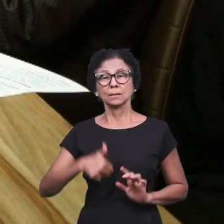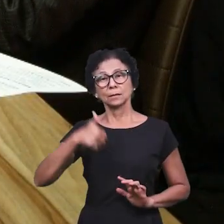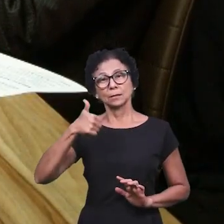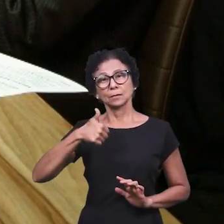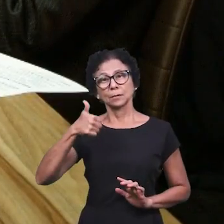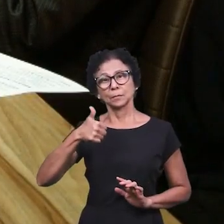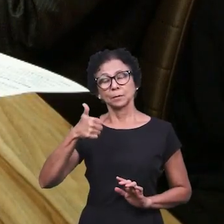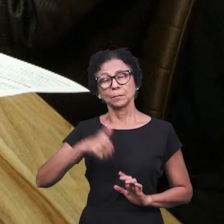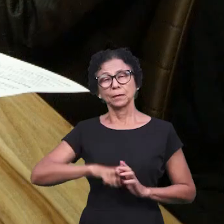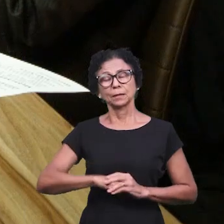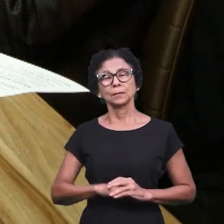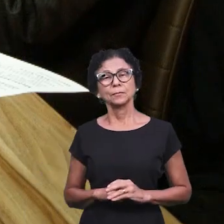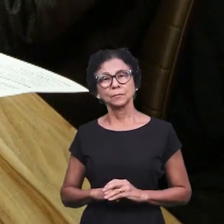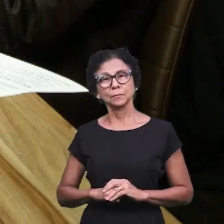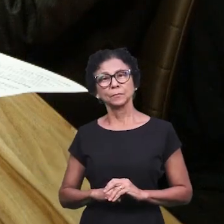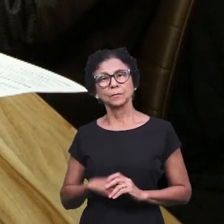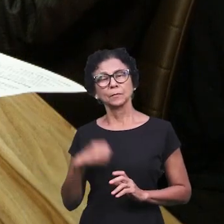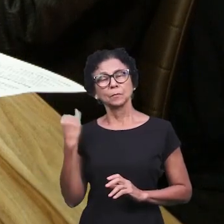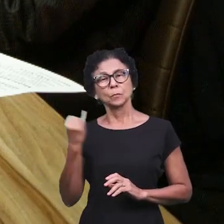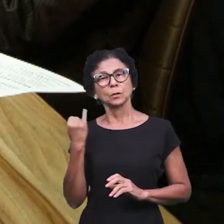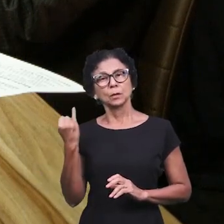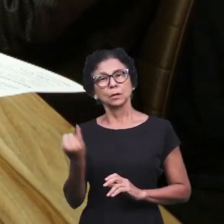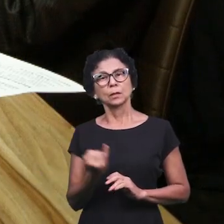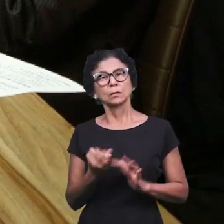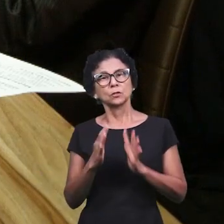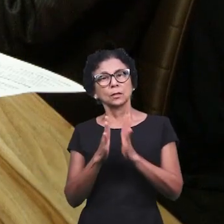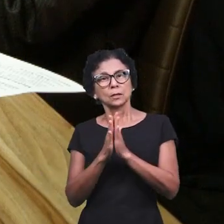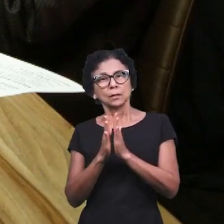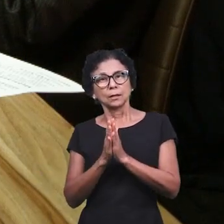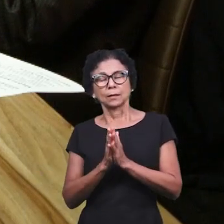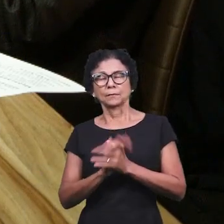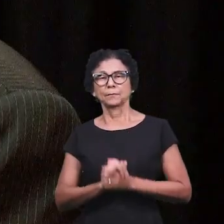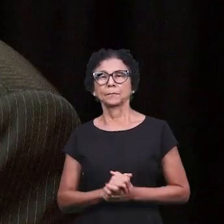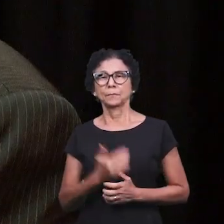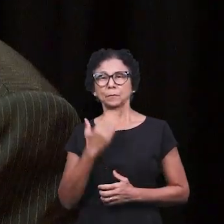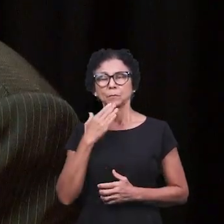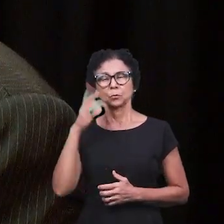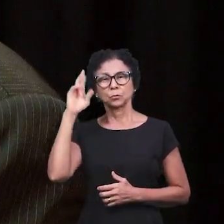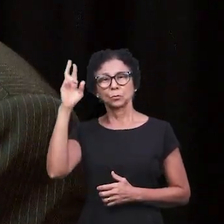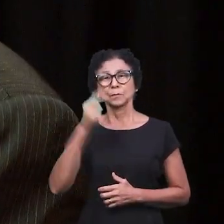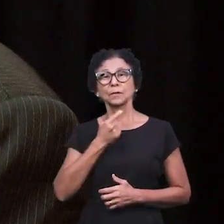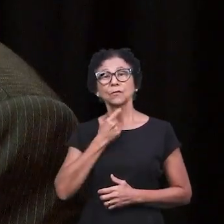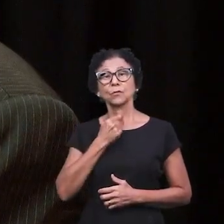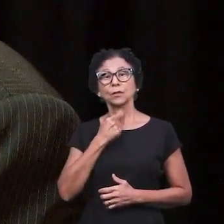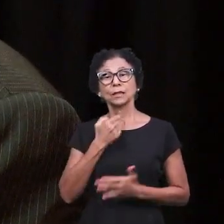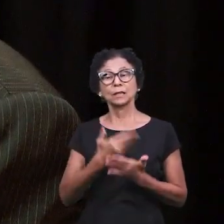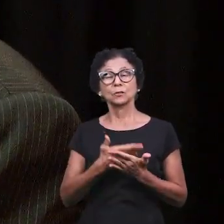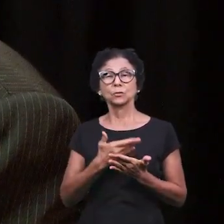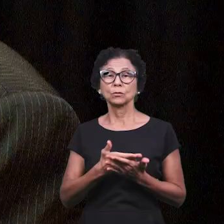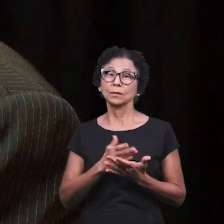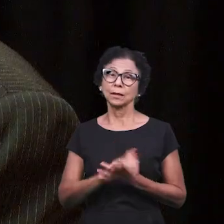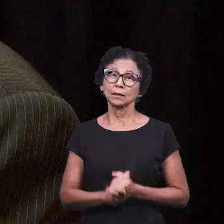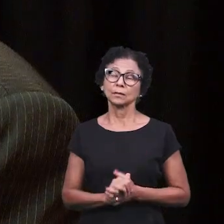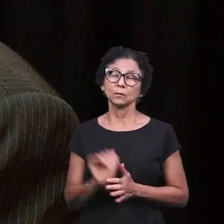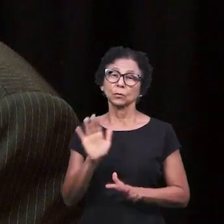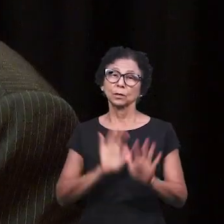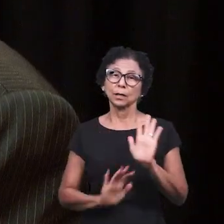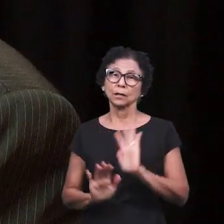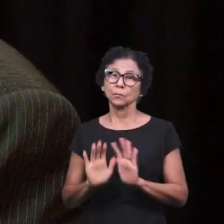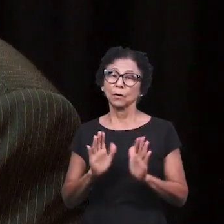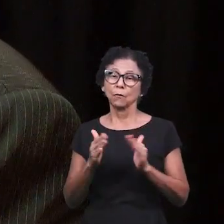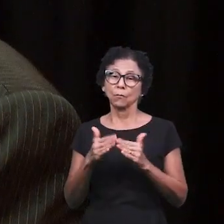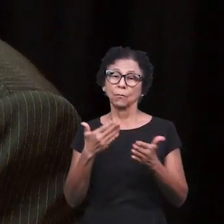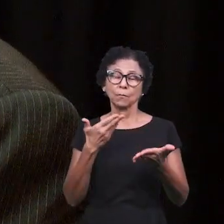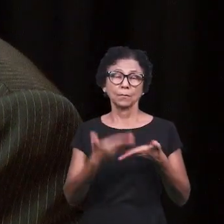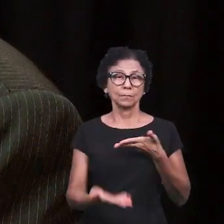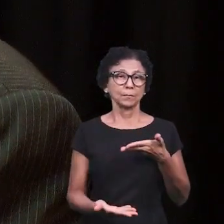maiores remunerações acabam levando a pessoa a querer estudar para aquilo ali e perder o foco. Então,